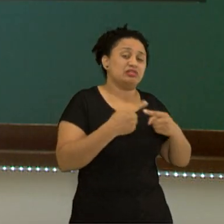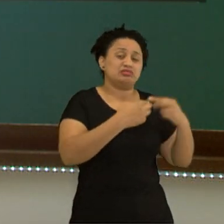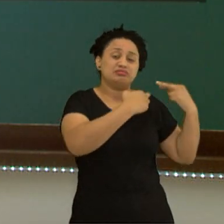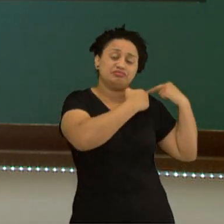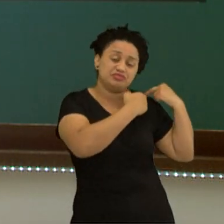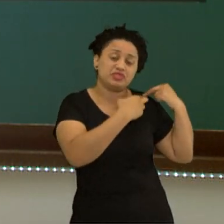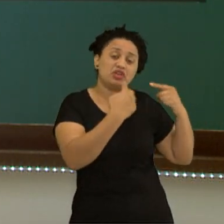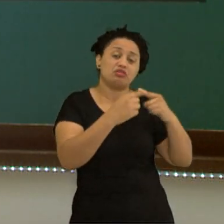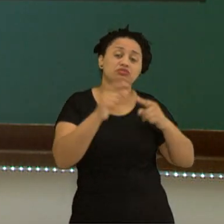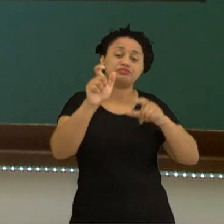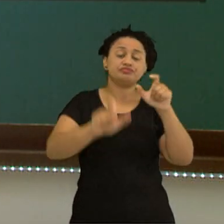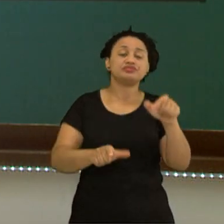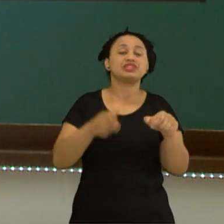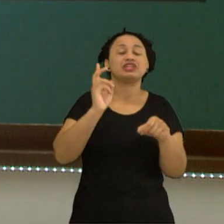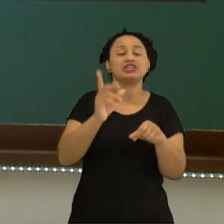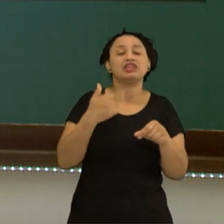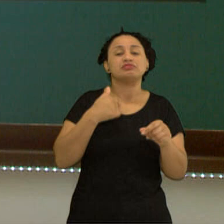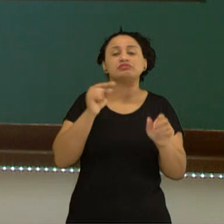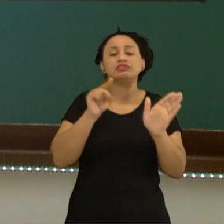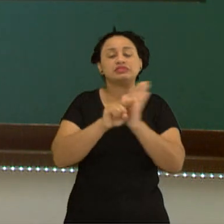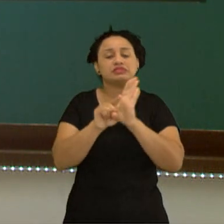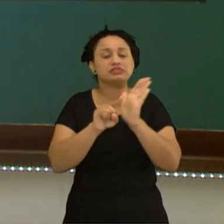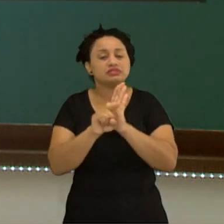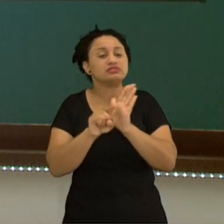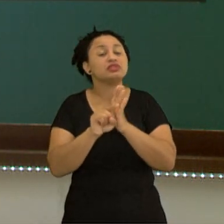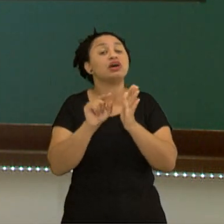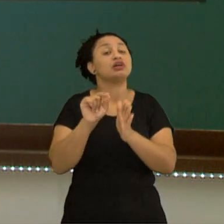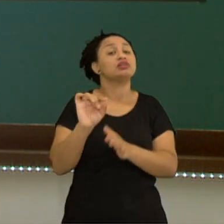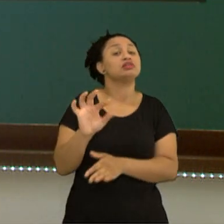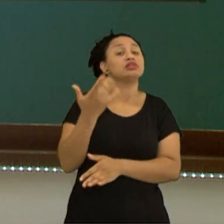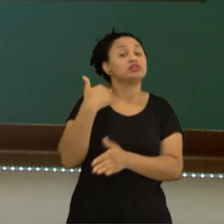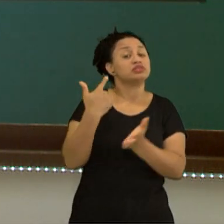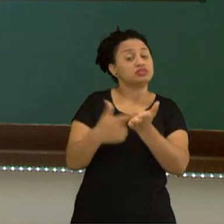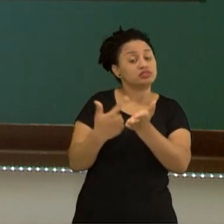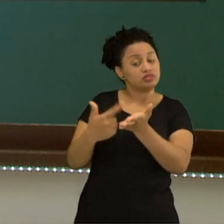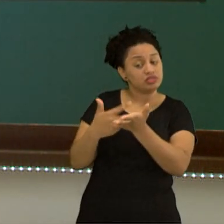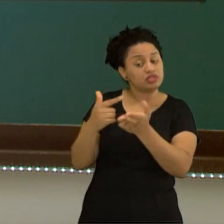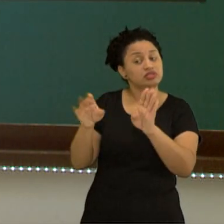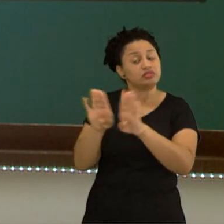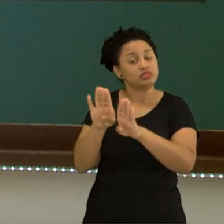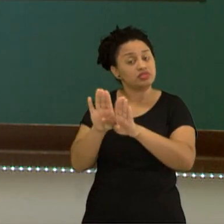ser indagada. Isso que aconteceu no livro também